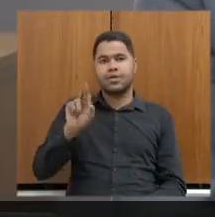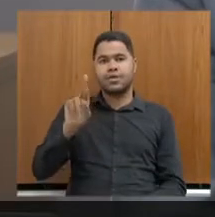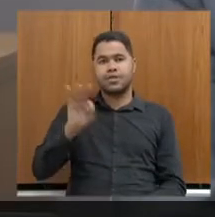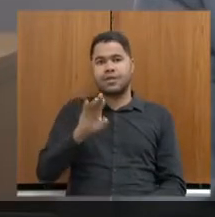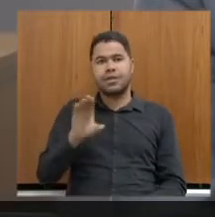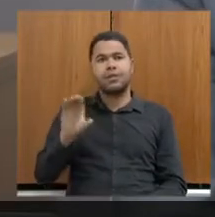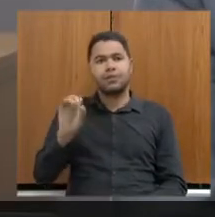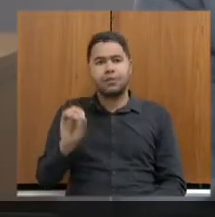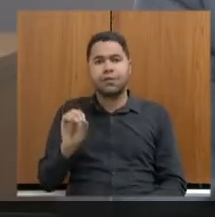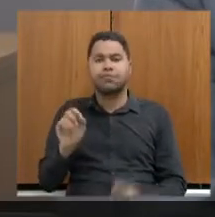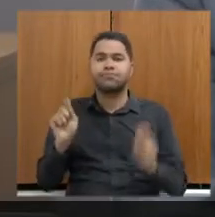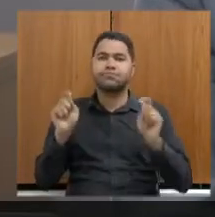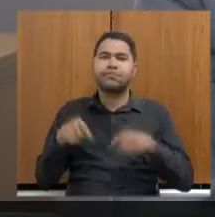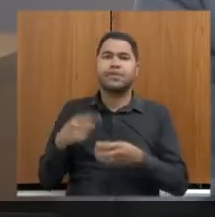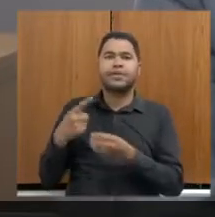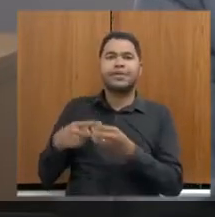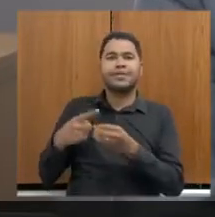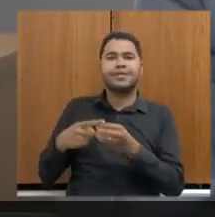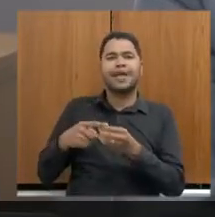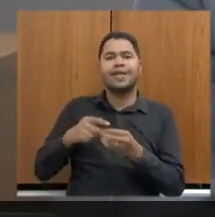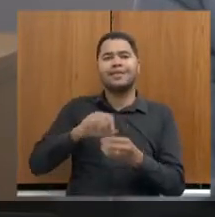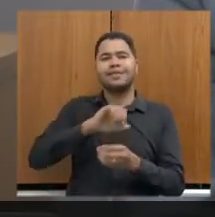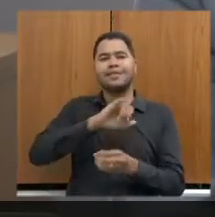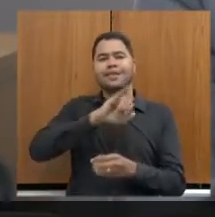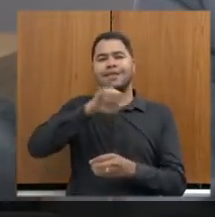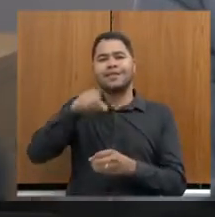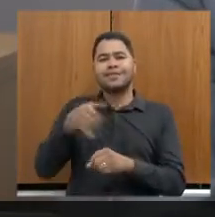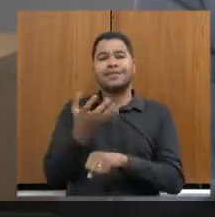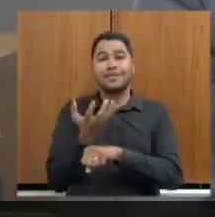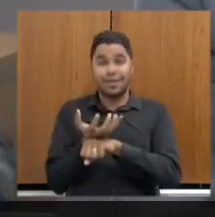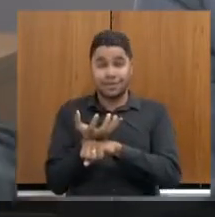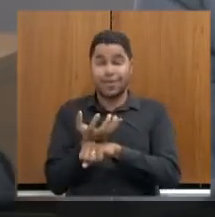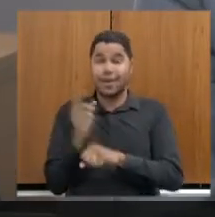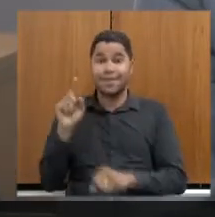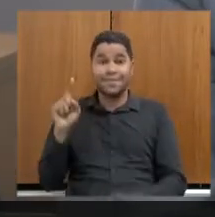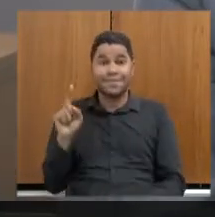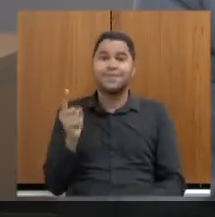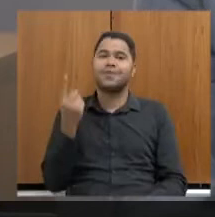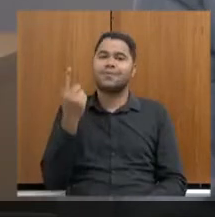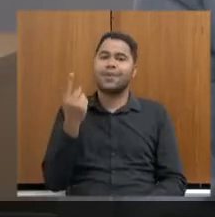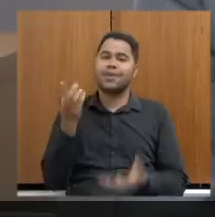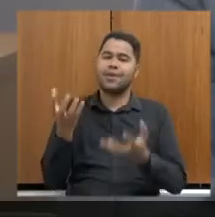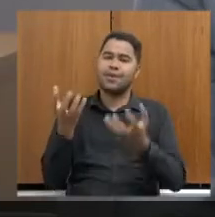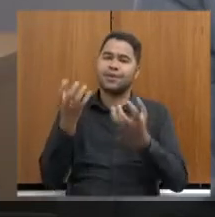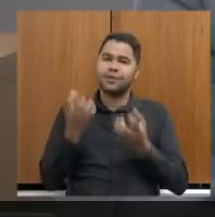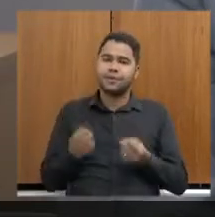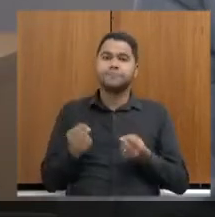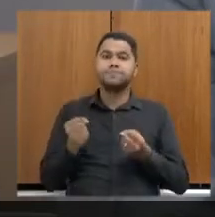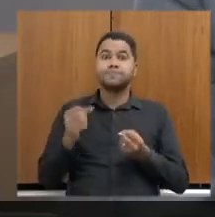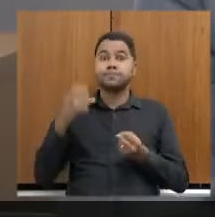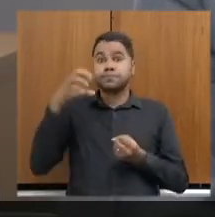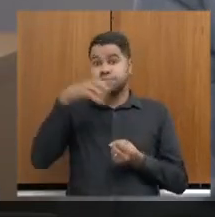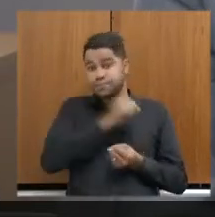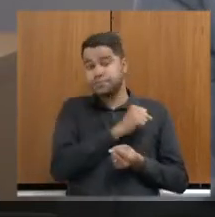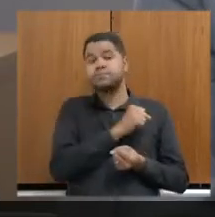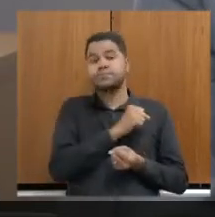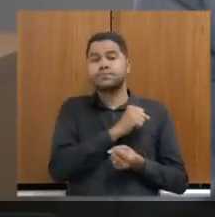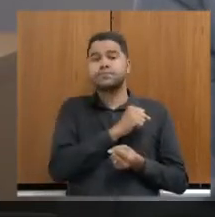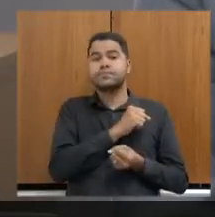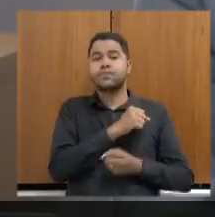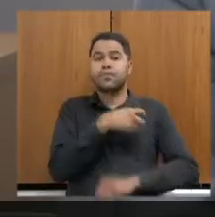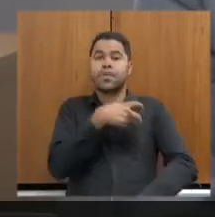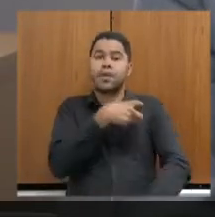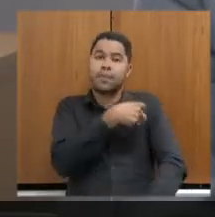a honra de a minha cidade de Januária Acima das primeiras cidades a lei da primeiras cidades a receber em tempo recorde as